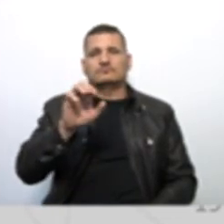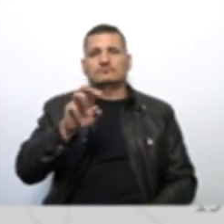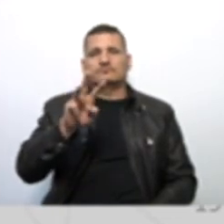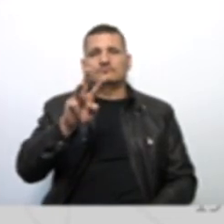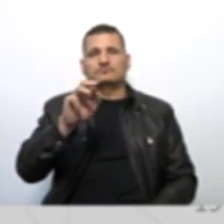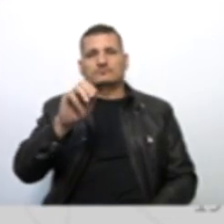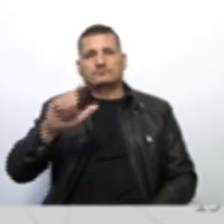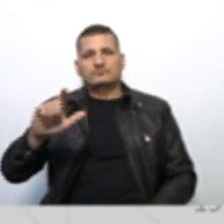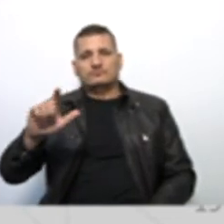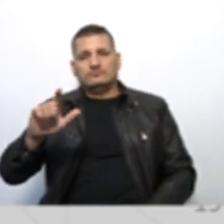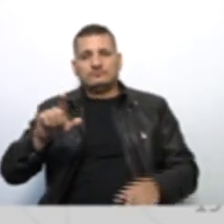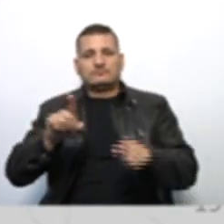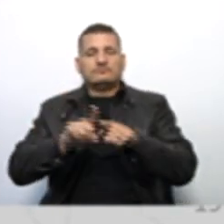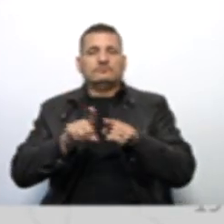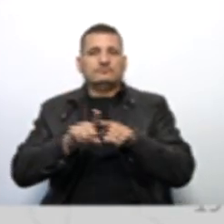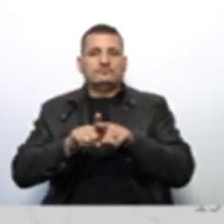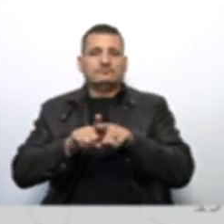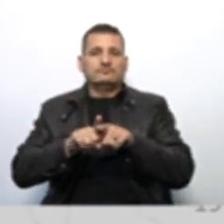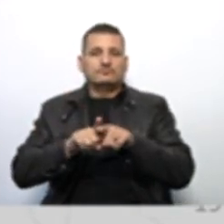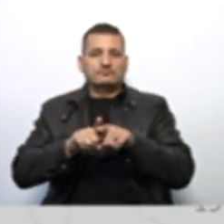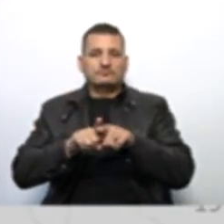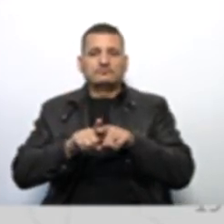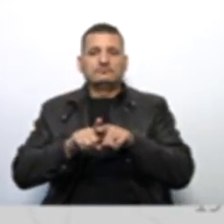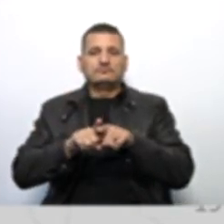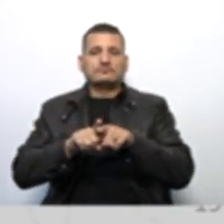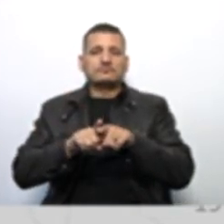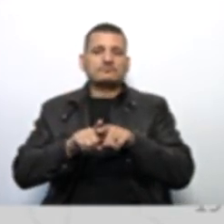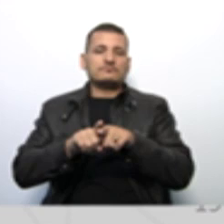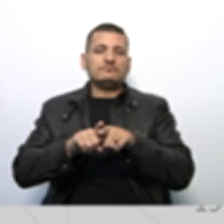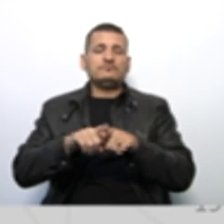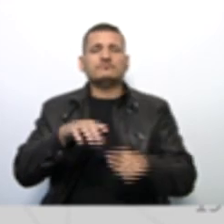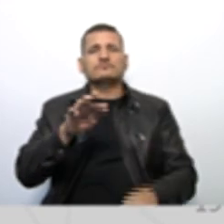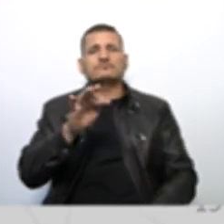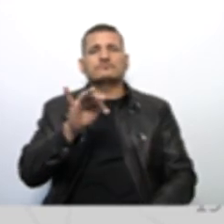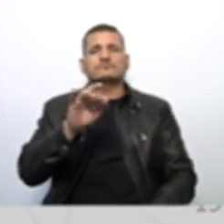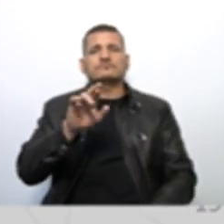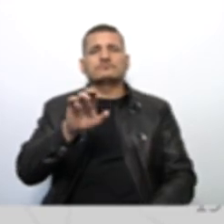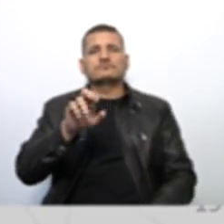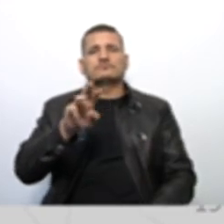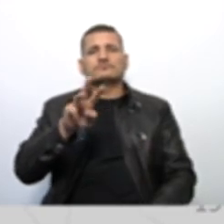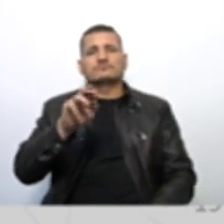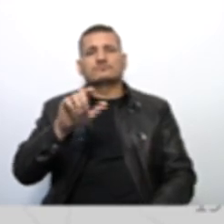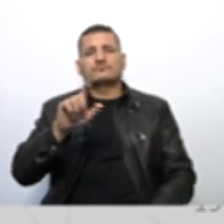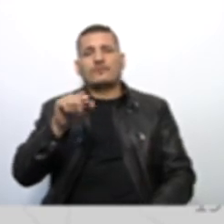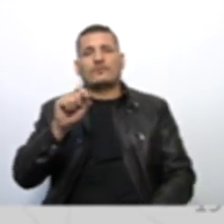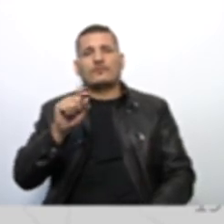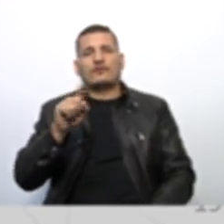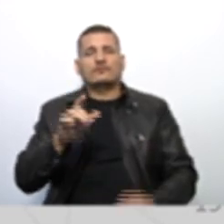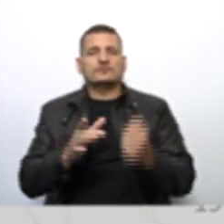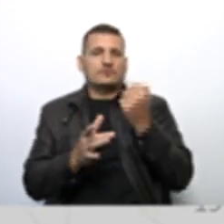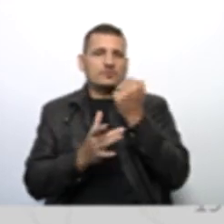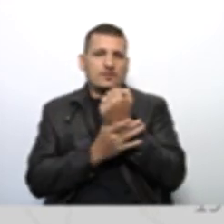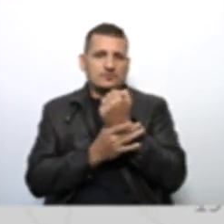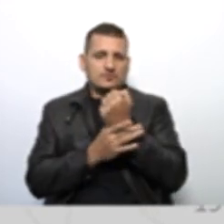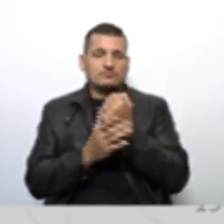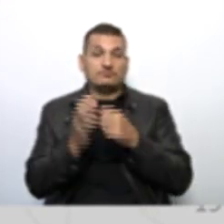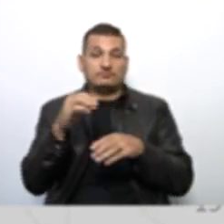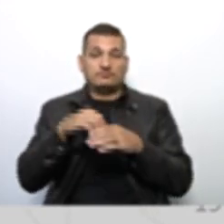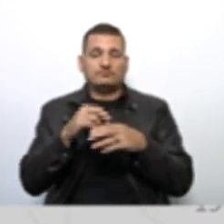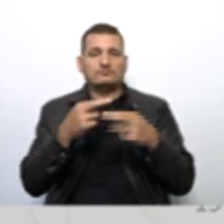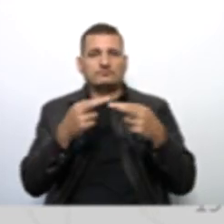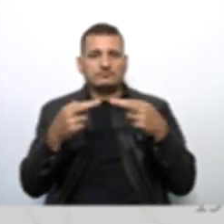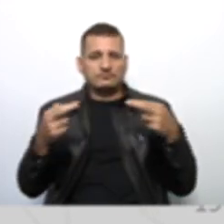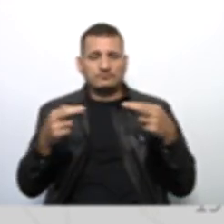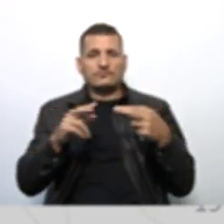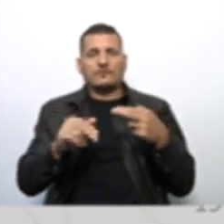agora há pouco de segurança da informação. Não é isso? Então, o Firewall é um dispositivo de segurança que faz parte de uma rede de computador, que